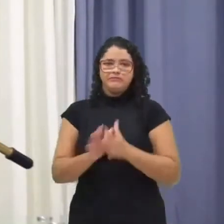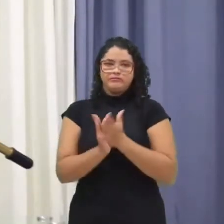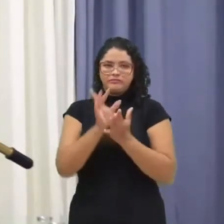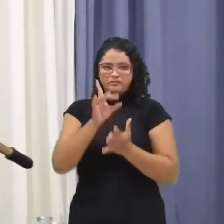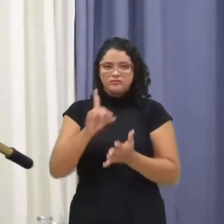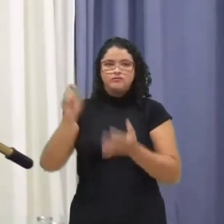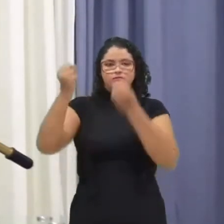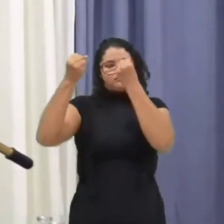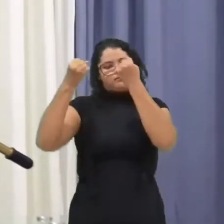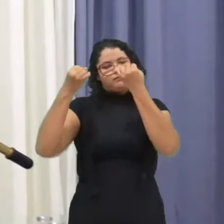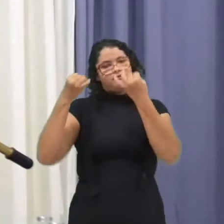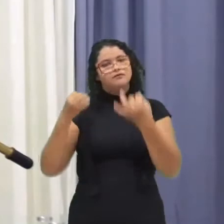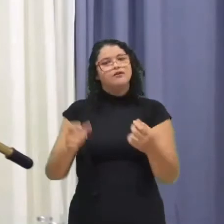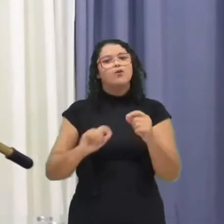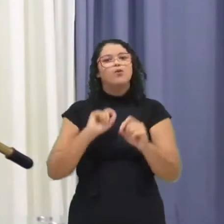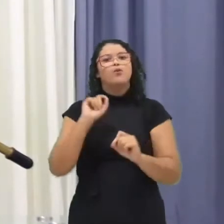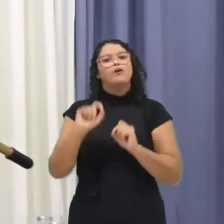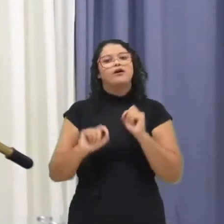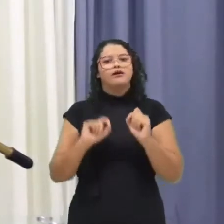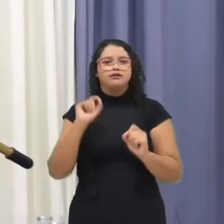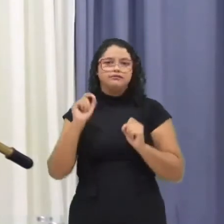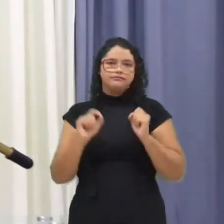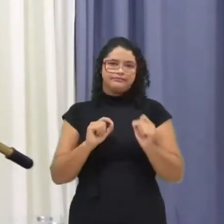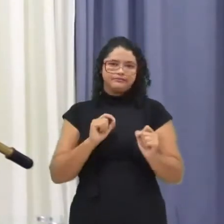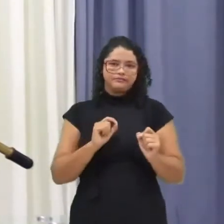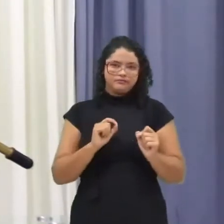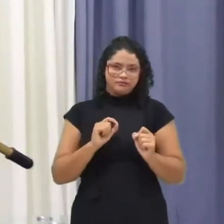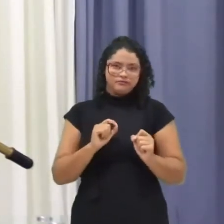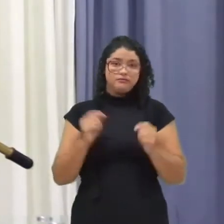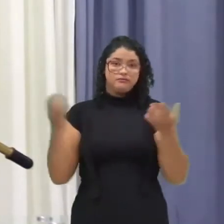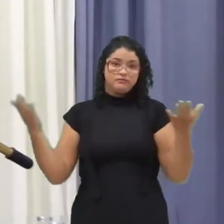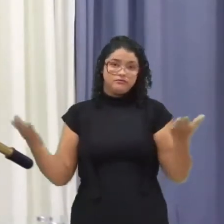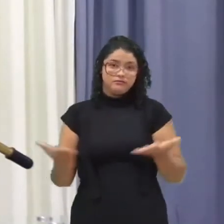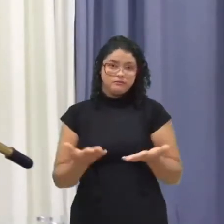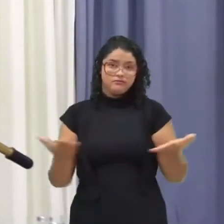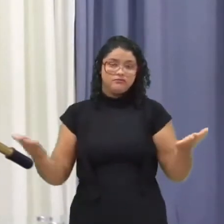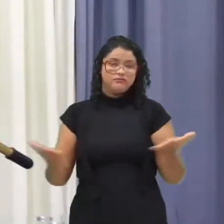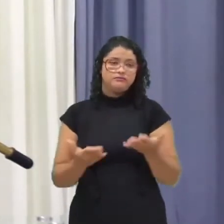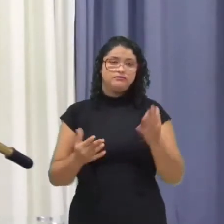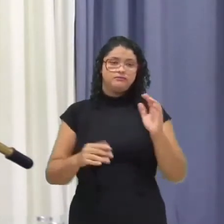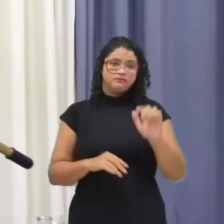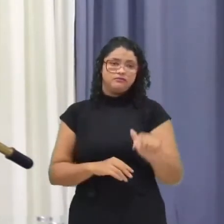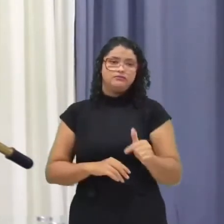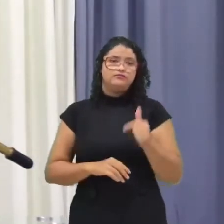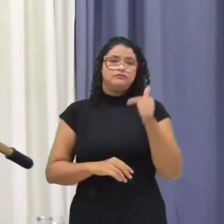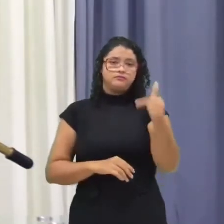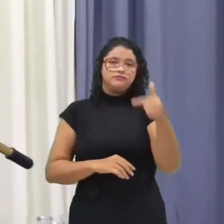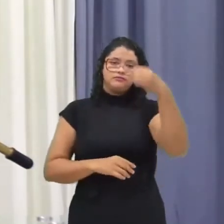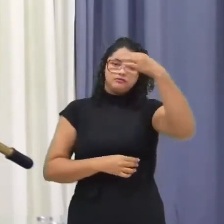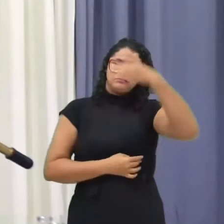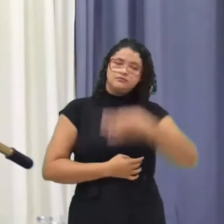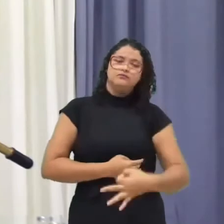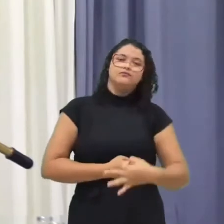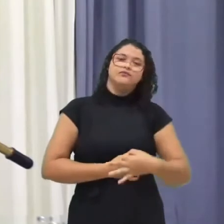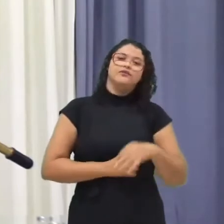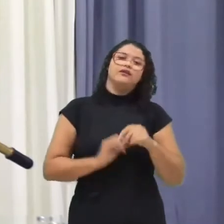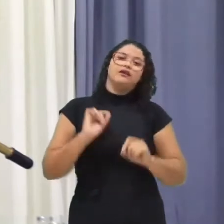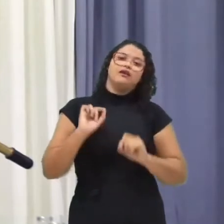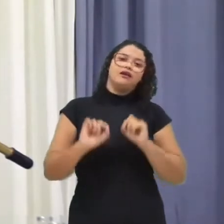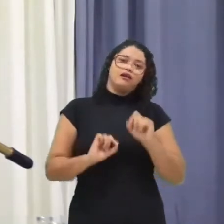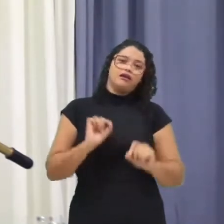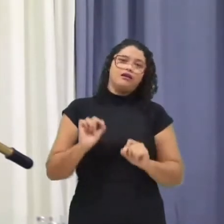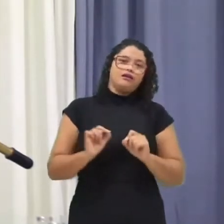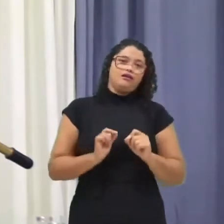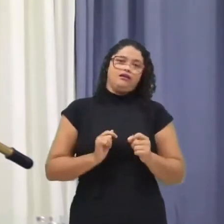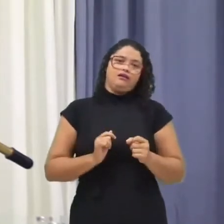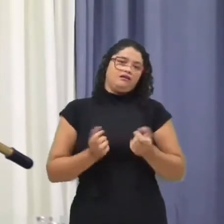dizer a respeito agora do outro momento. Eu não